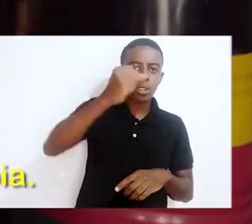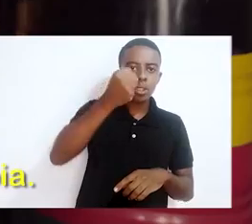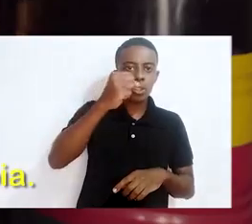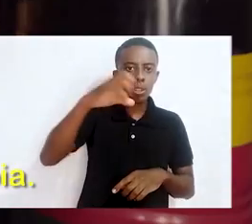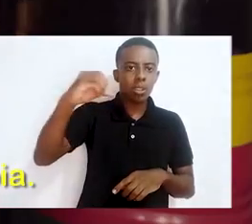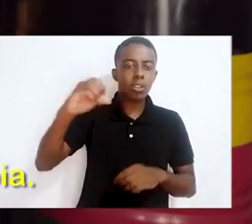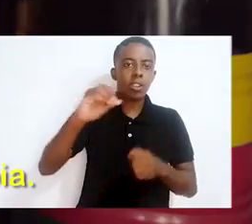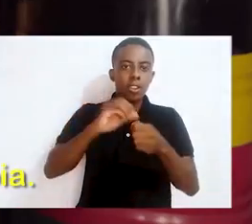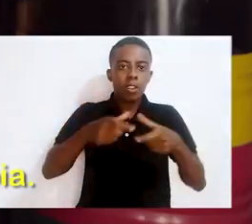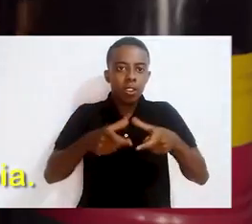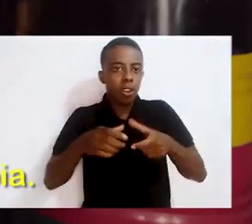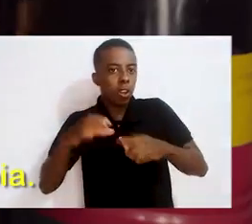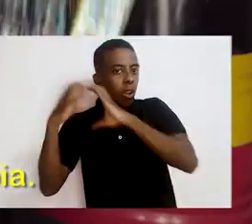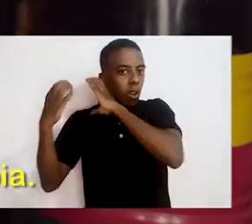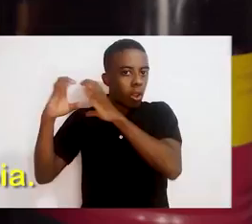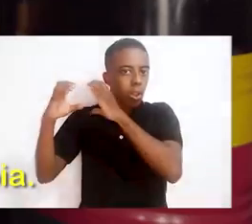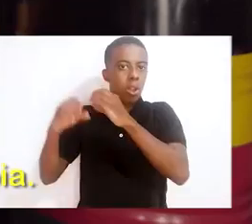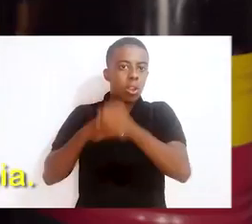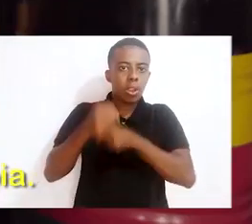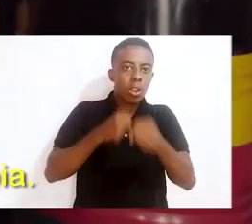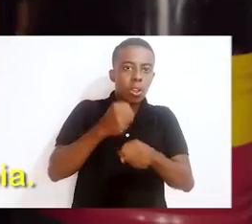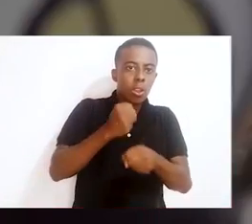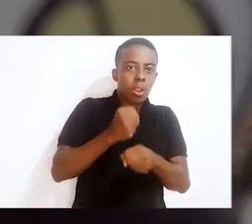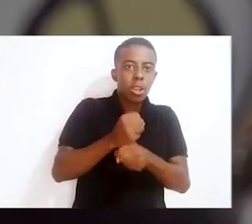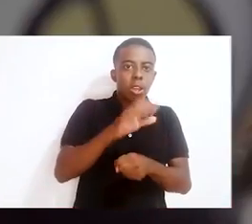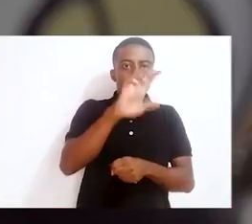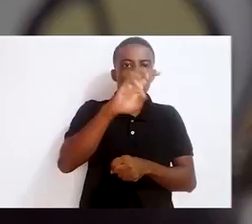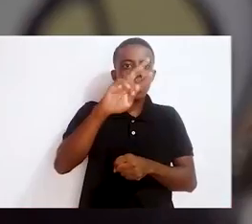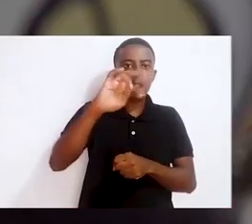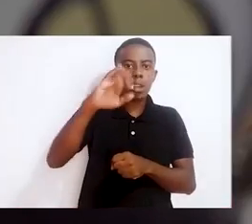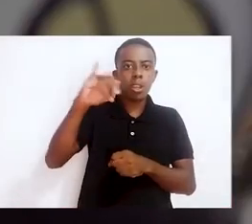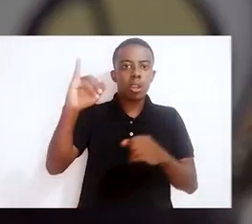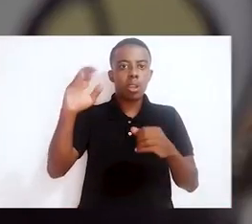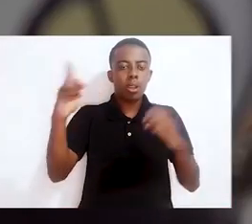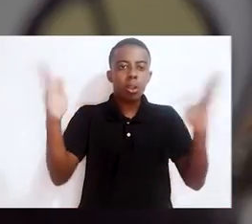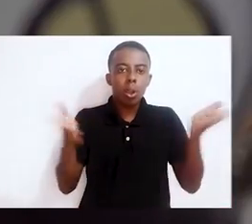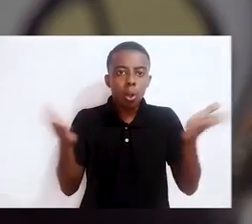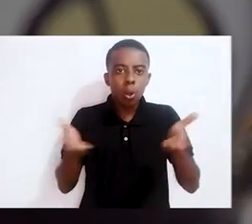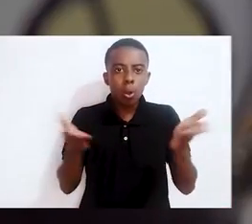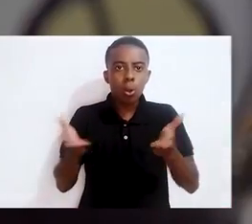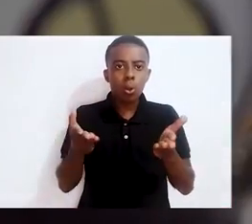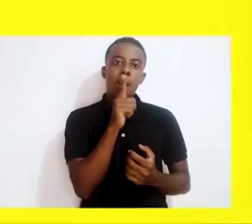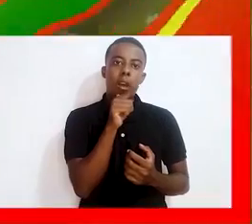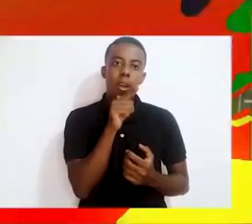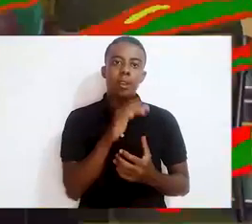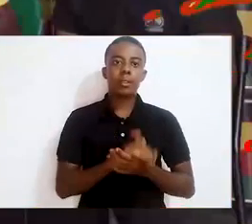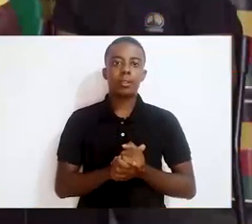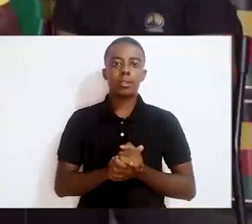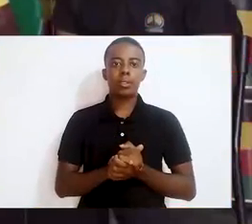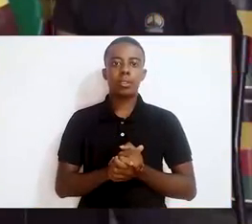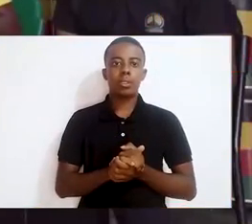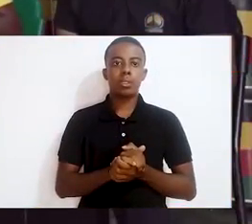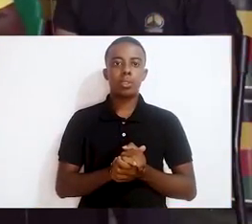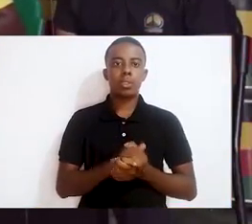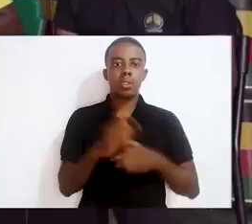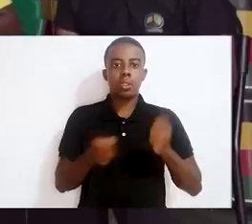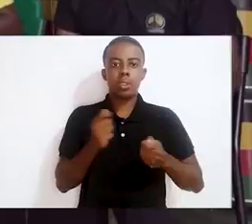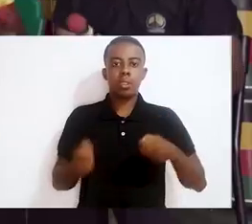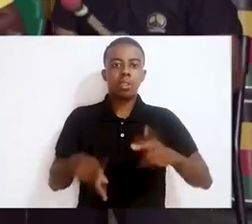1988. Gravada no mesmo ano no álbum Nubia Show Etiópia, hoje um clássico das músicas do Olodum.